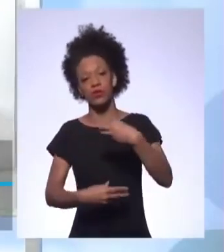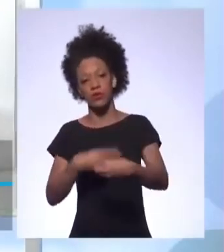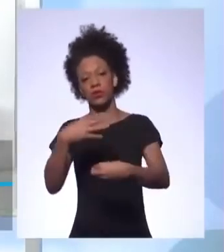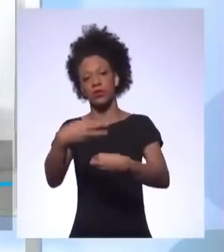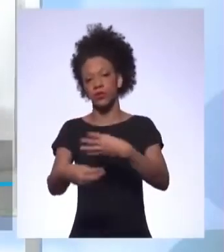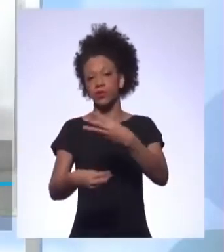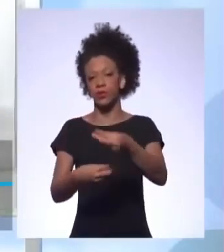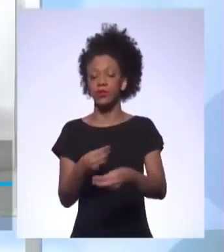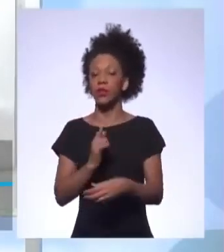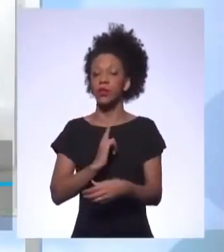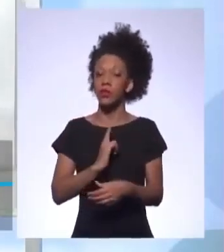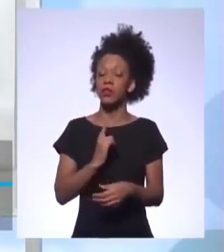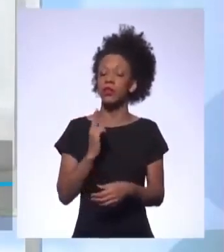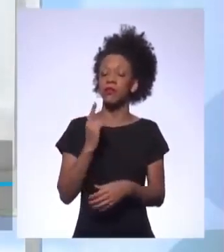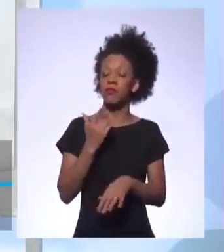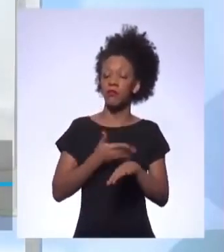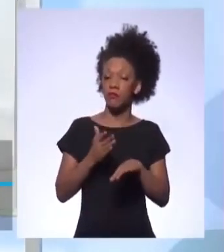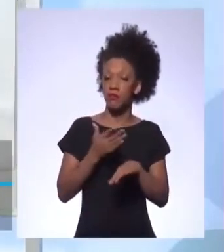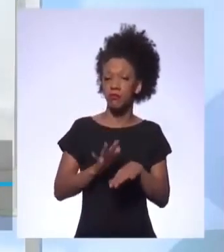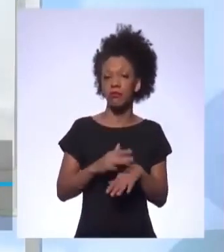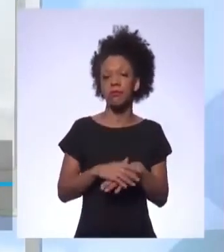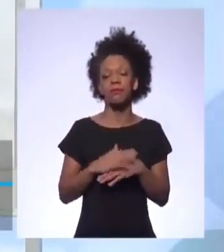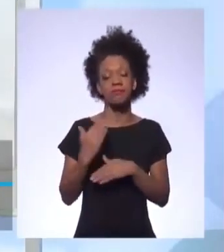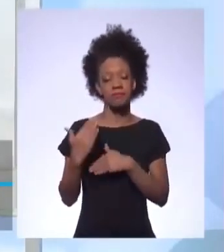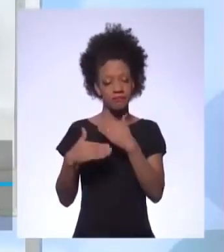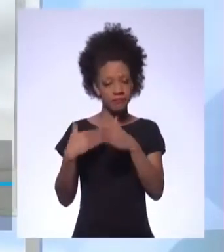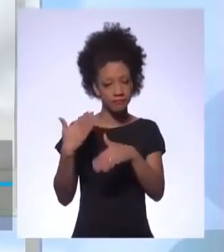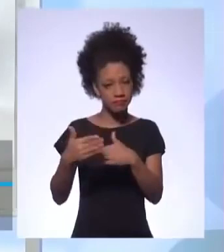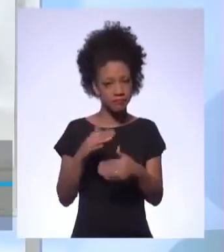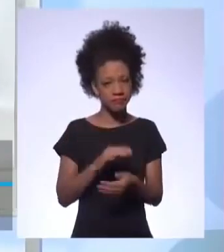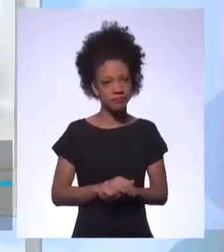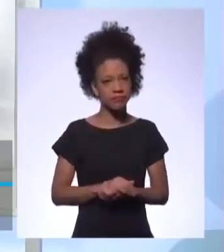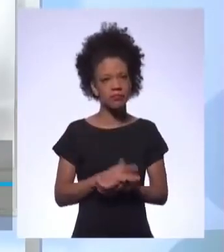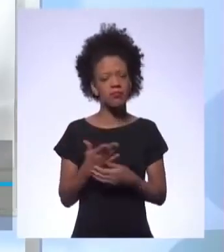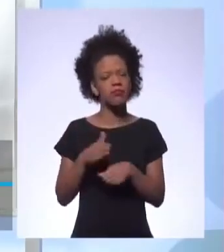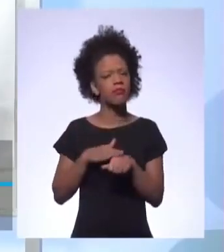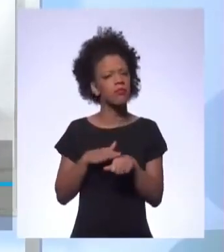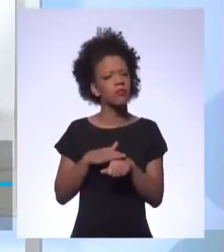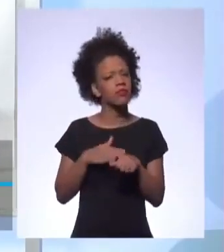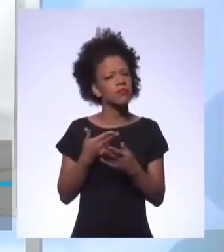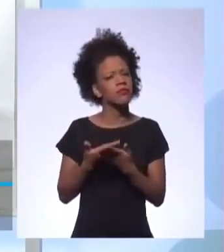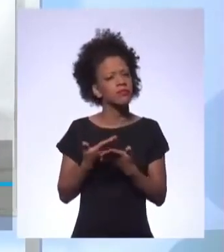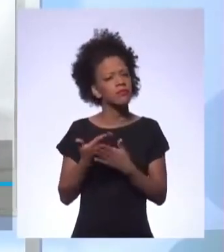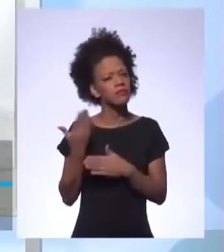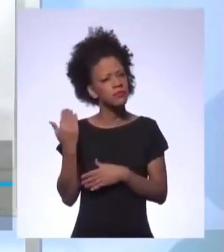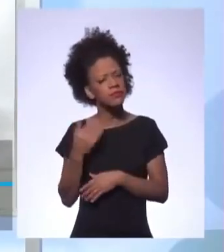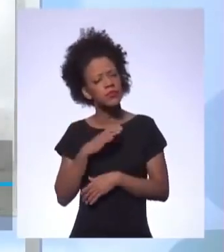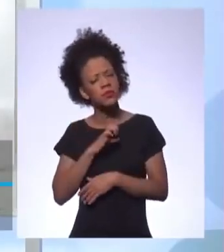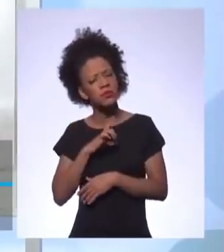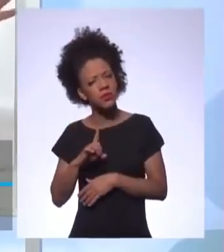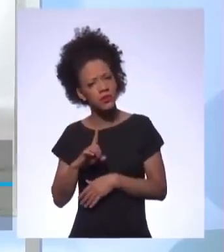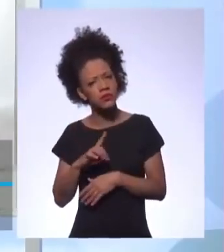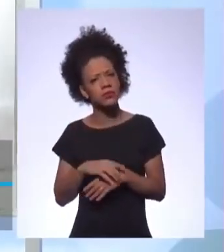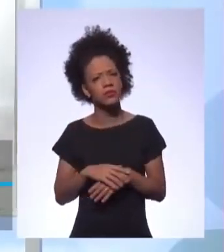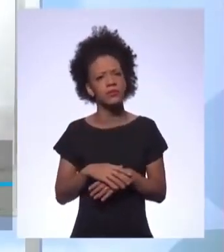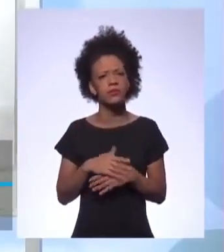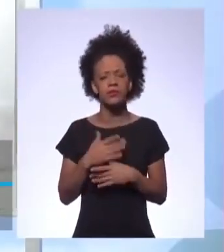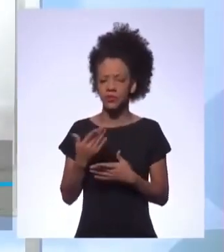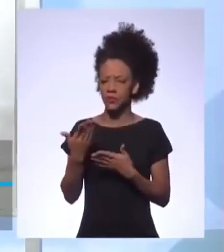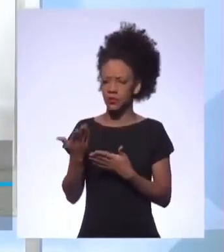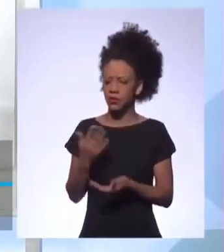esse hábito, né? E assim consecutivamente. Até conversando na aula passada com o Ed, nessa